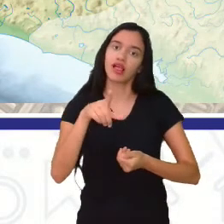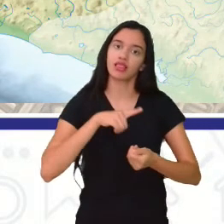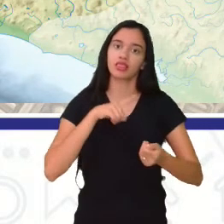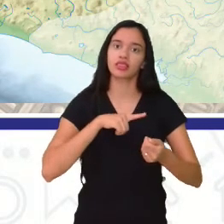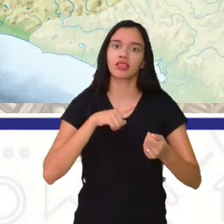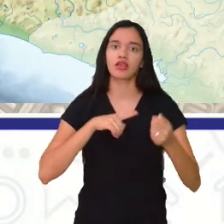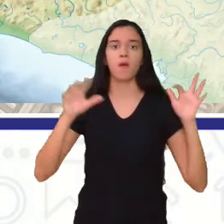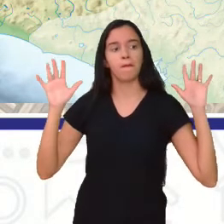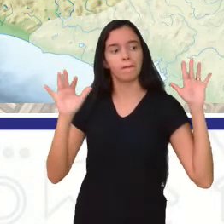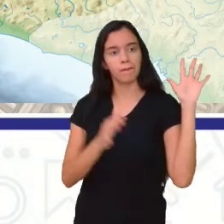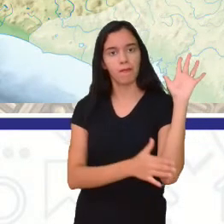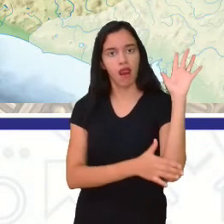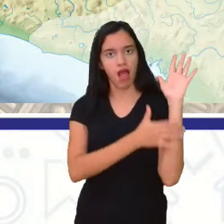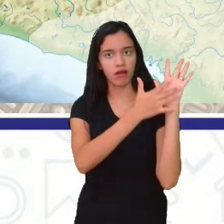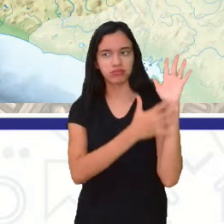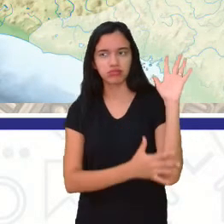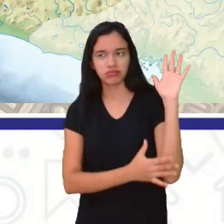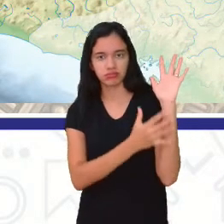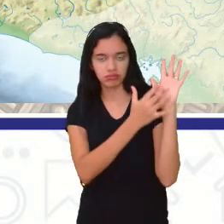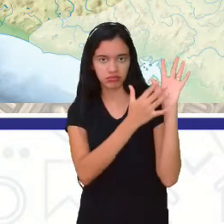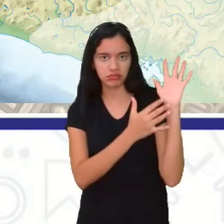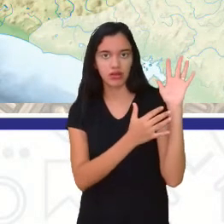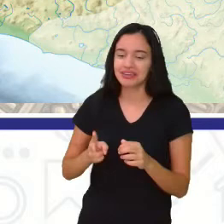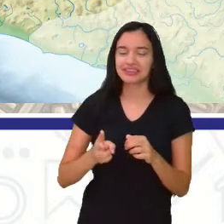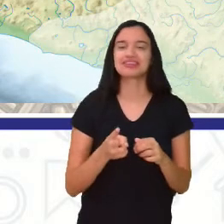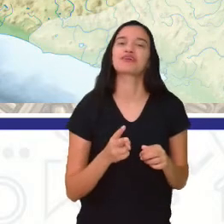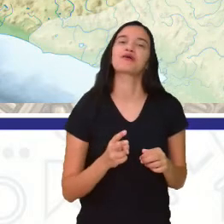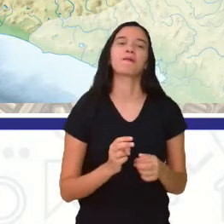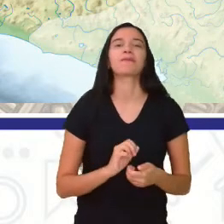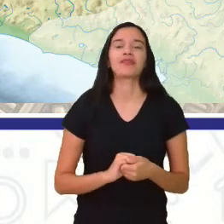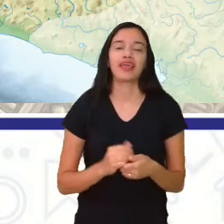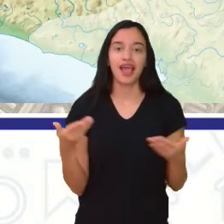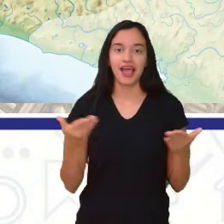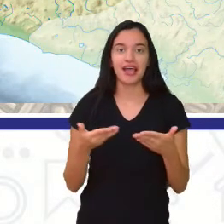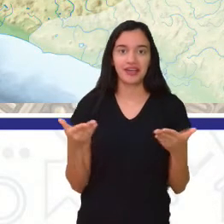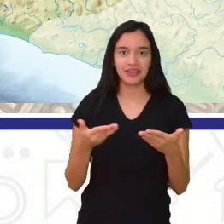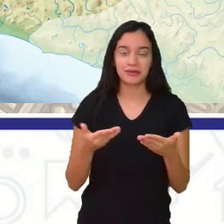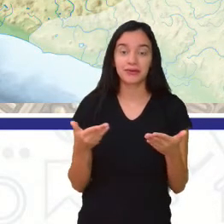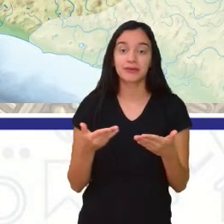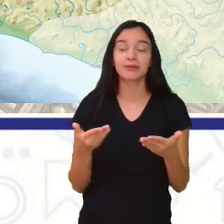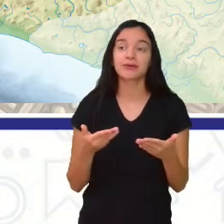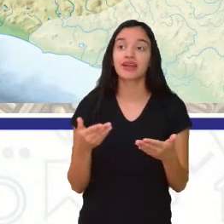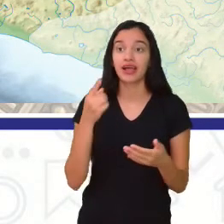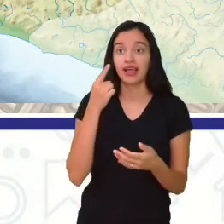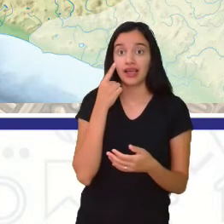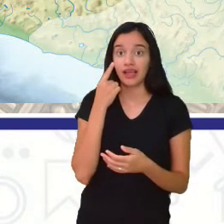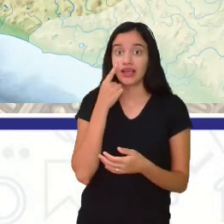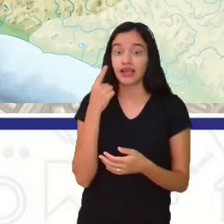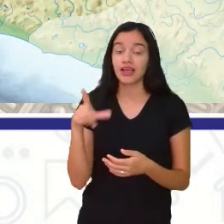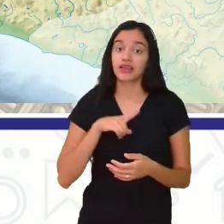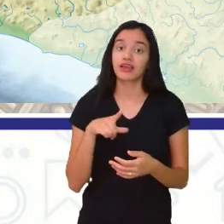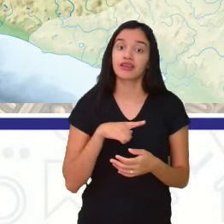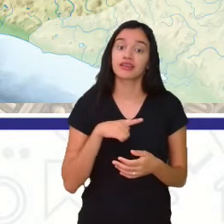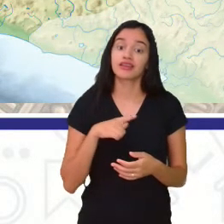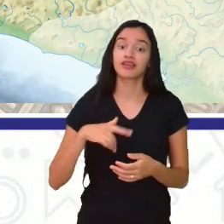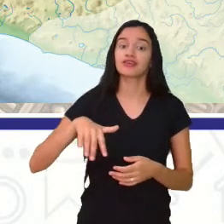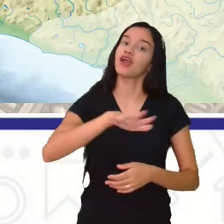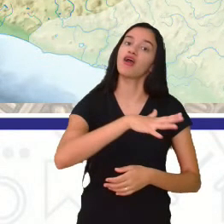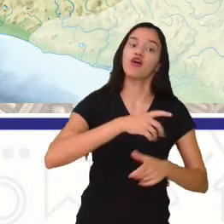do que, muito mais do que a população de muitos países, não somente no mundo, né,